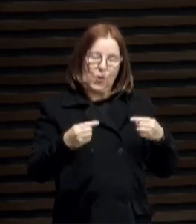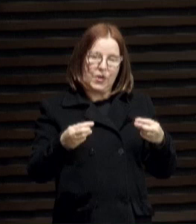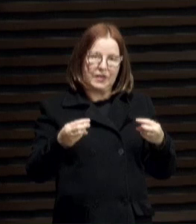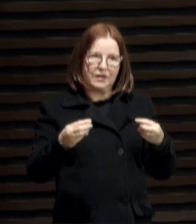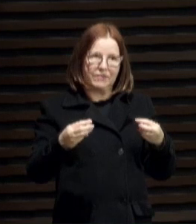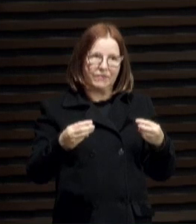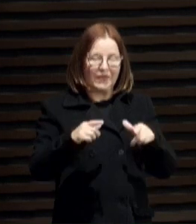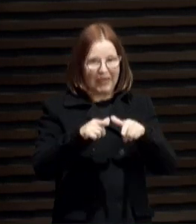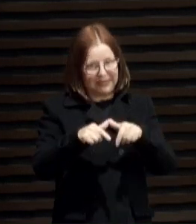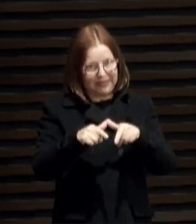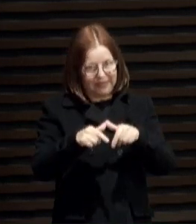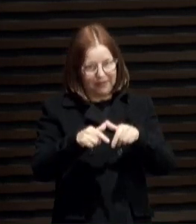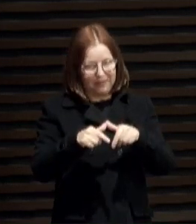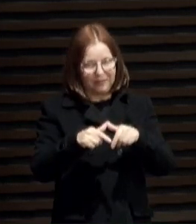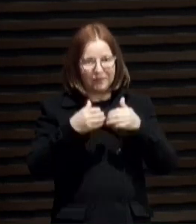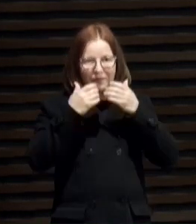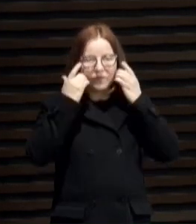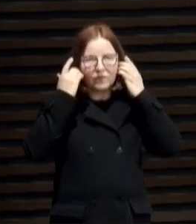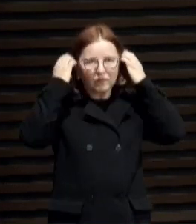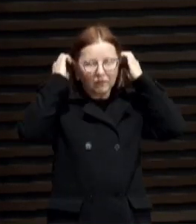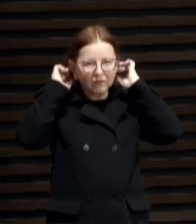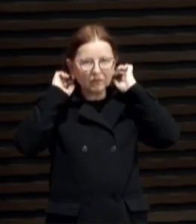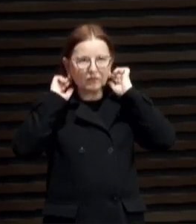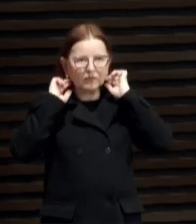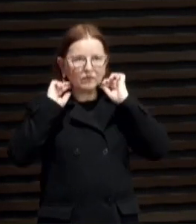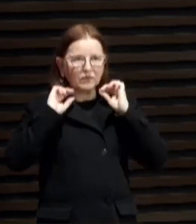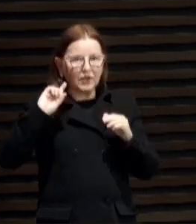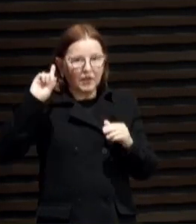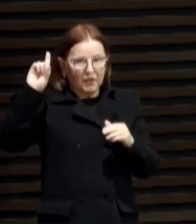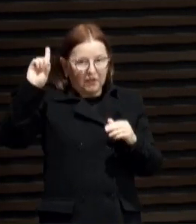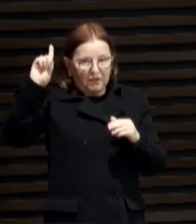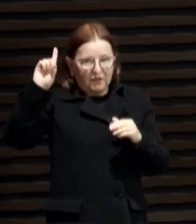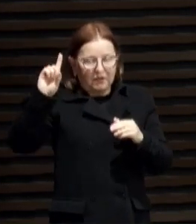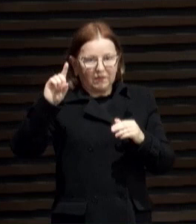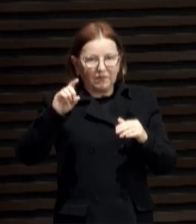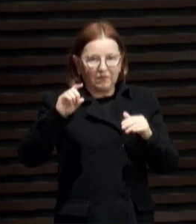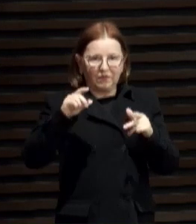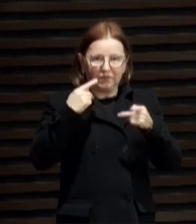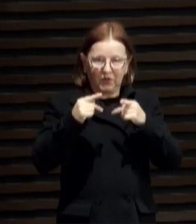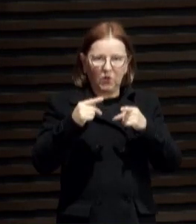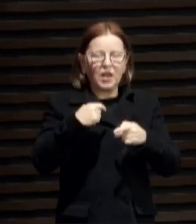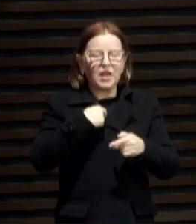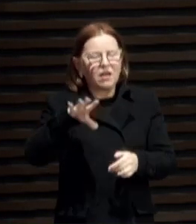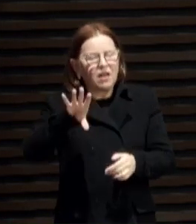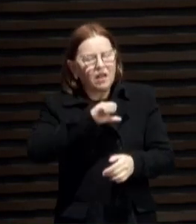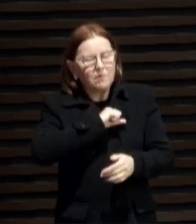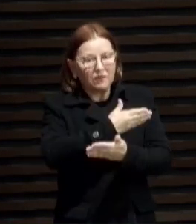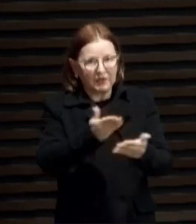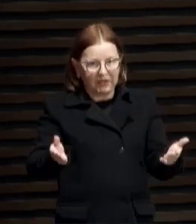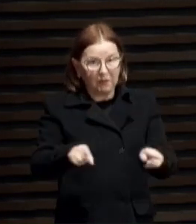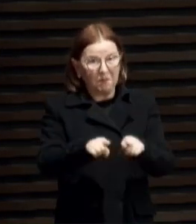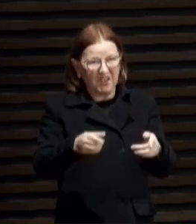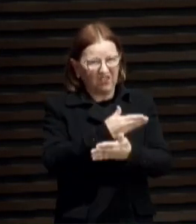por intermédio de Malaquias. Eu vos tenho amado, diz o Senhor, mas vós dizeis: